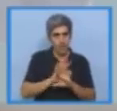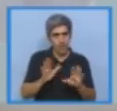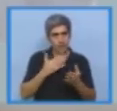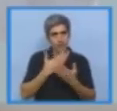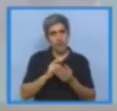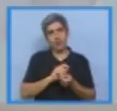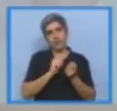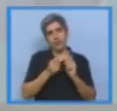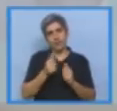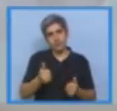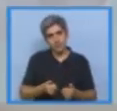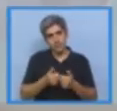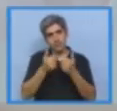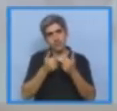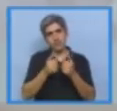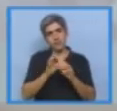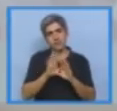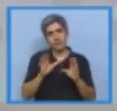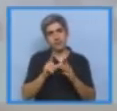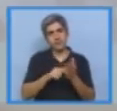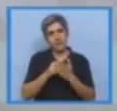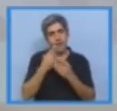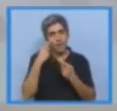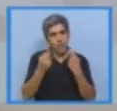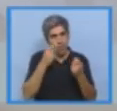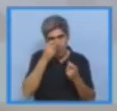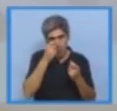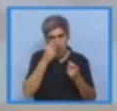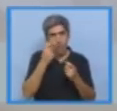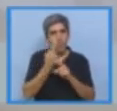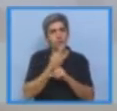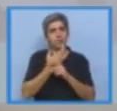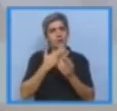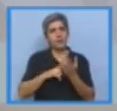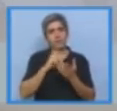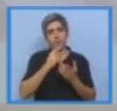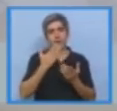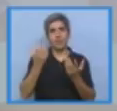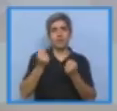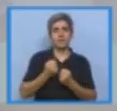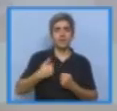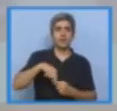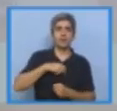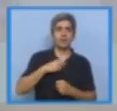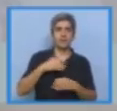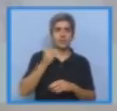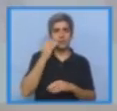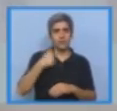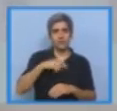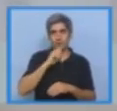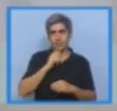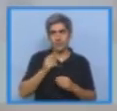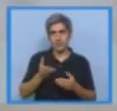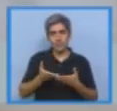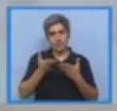a transformar para melhor, sem estarmos sempre à procura daquilo que a realidade nos pode trazer a nós, mas como é que nós podemos